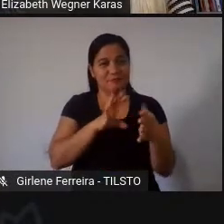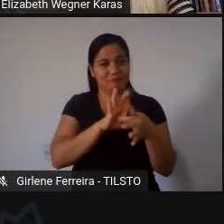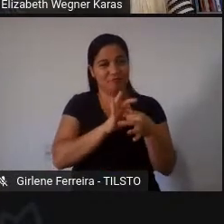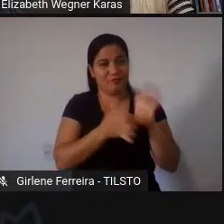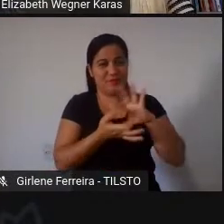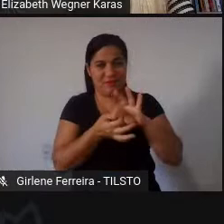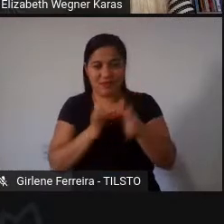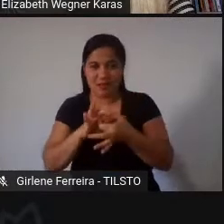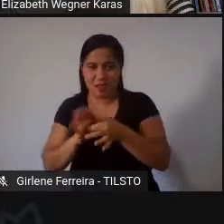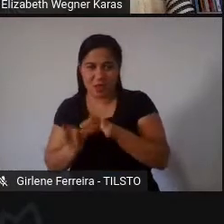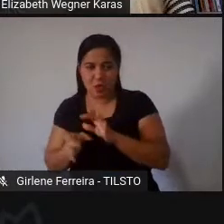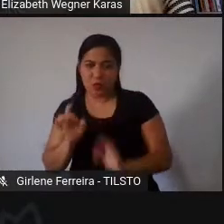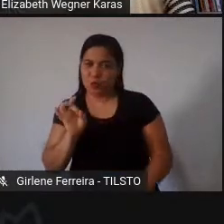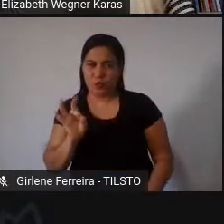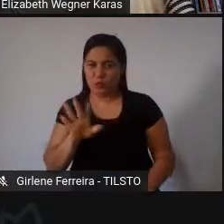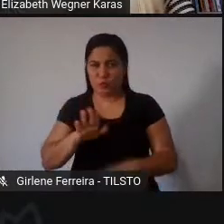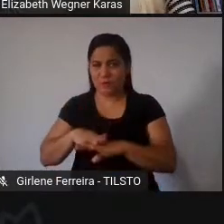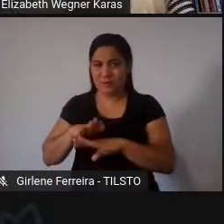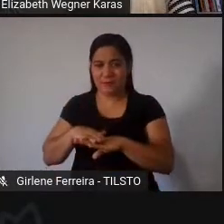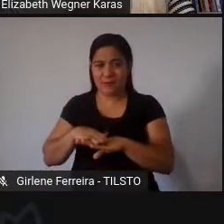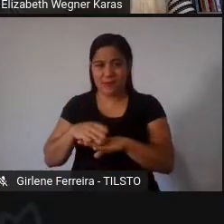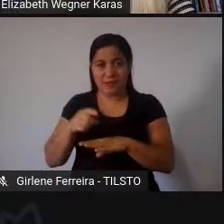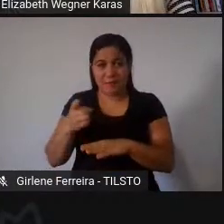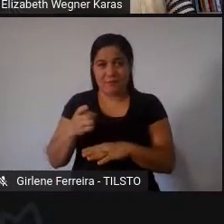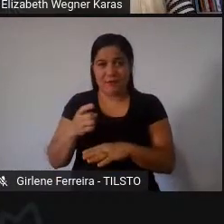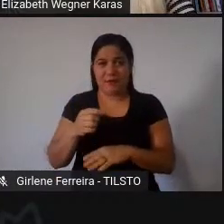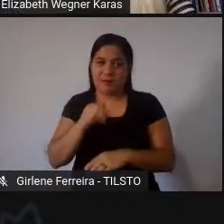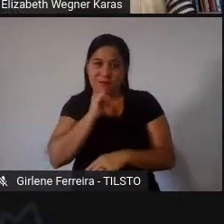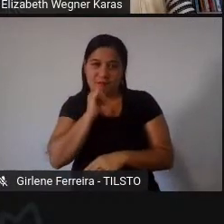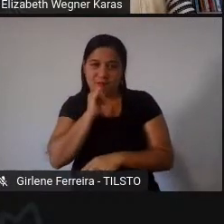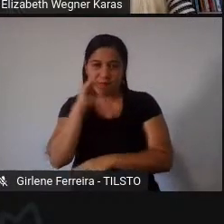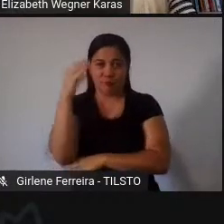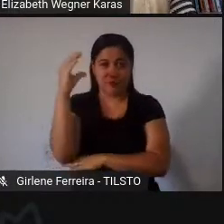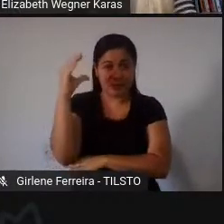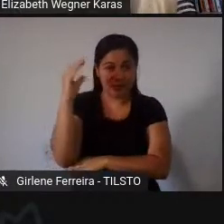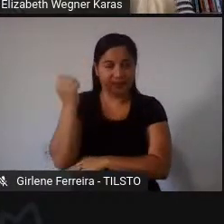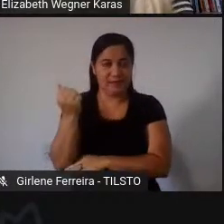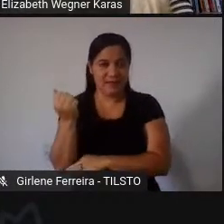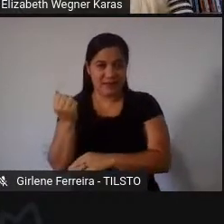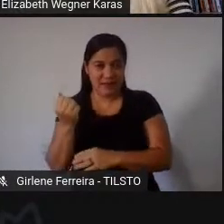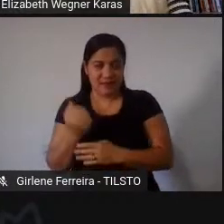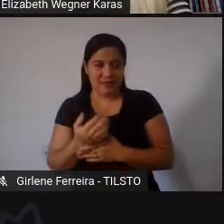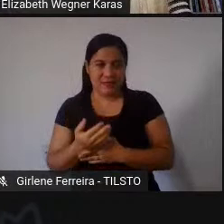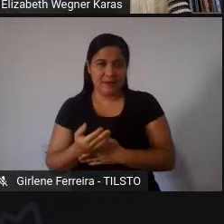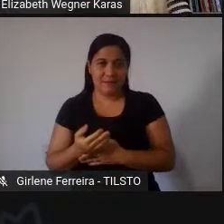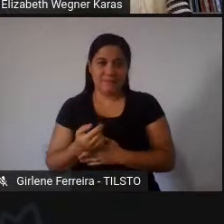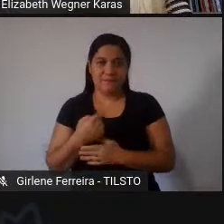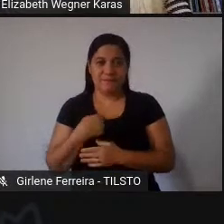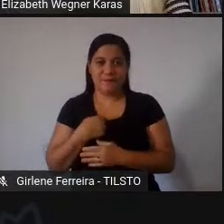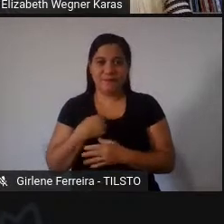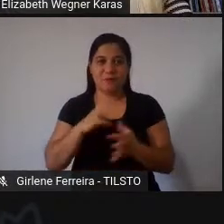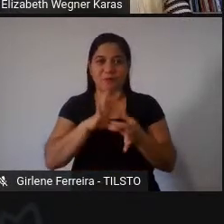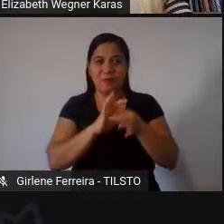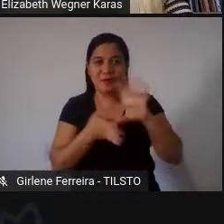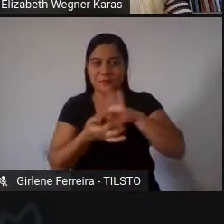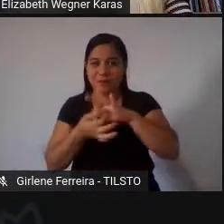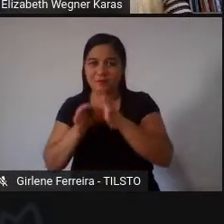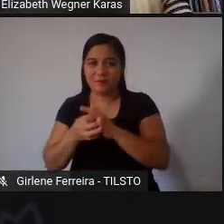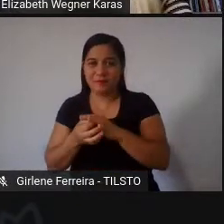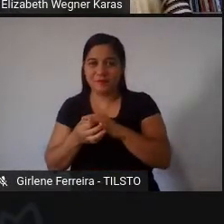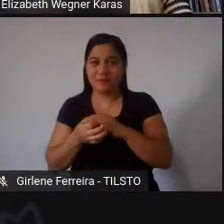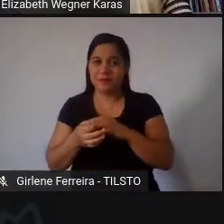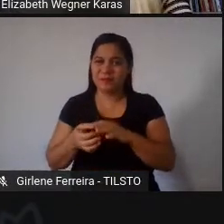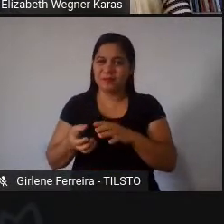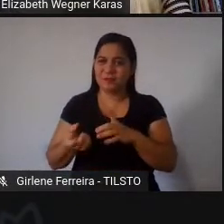só de matemática, como outras Olimpíadas de ciências, porque eu acho que a Olimpíada, para mim, se tornou como se fosse um desafio, né?